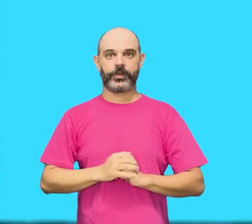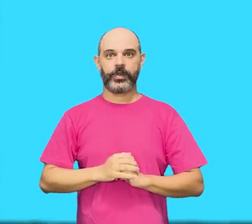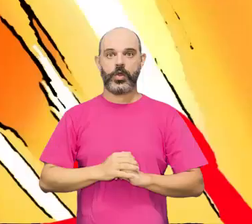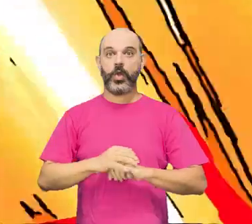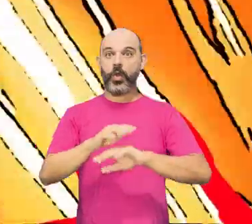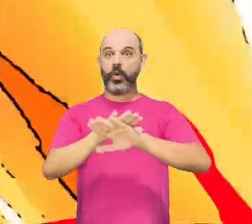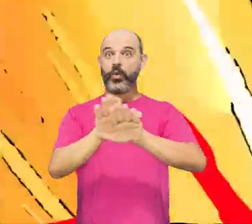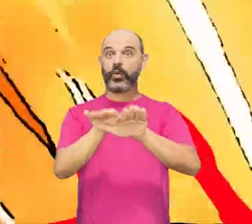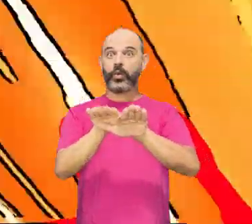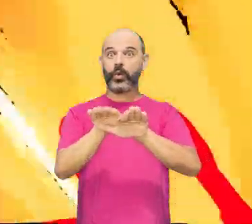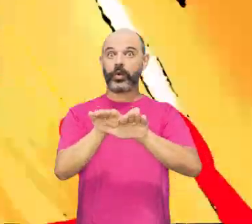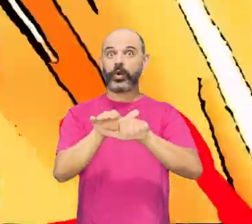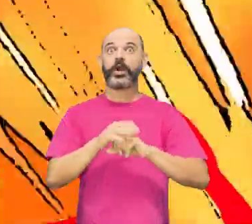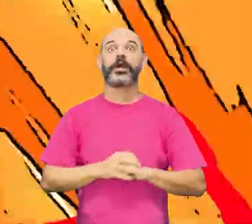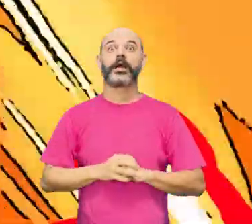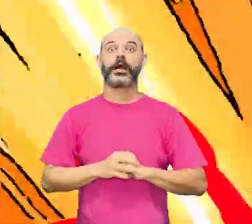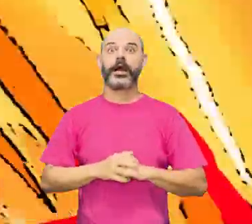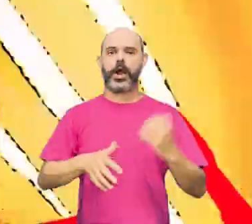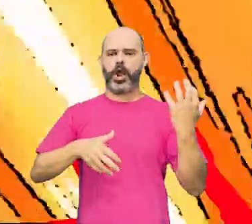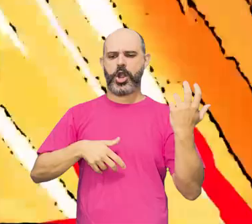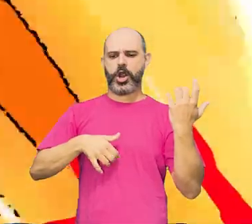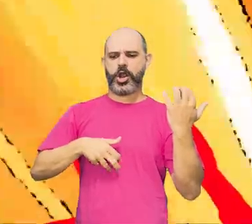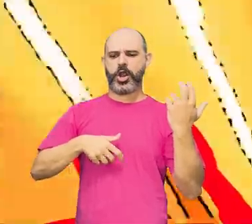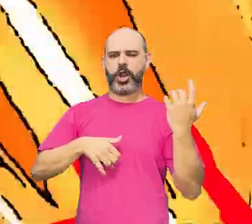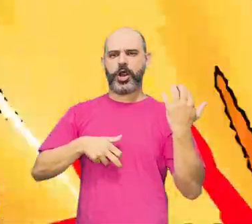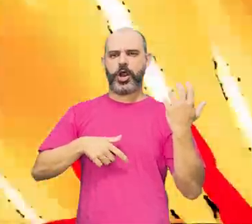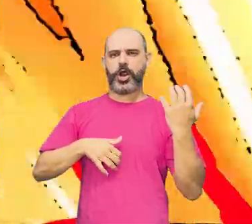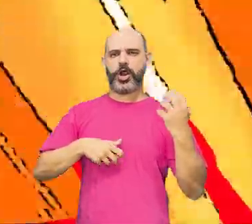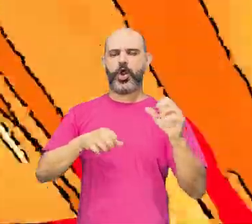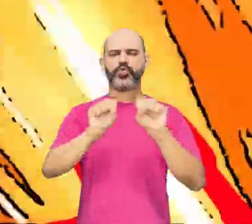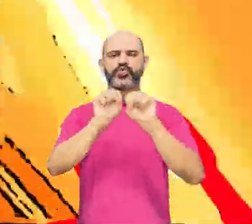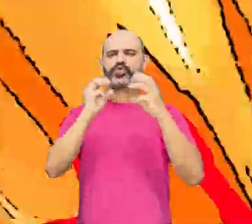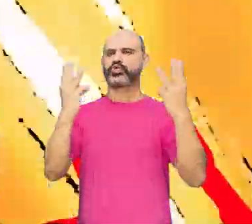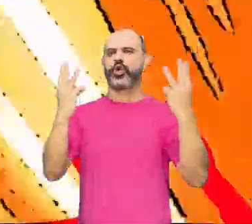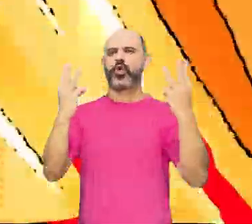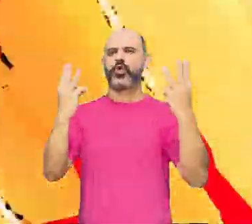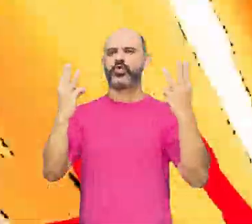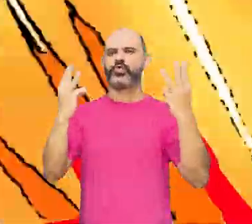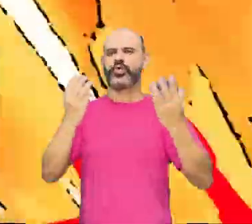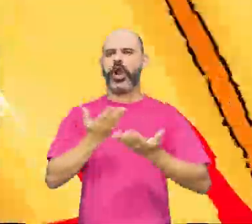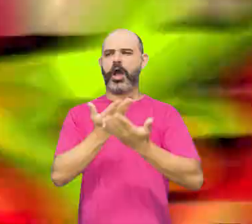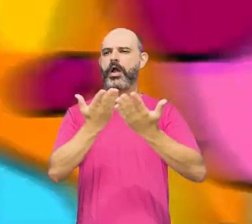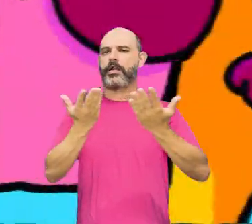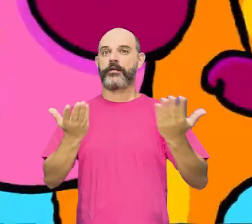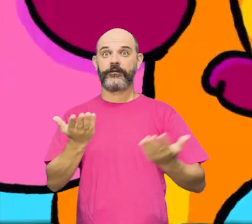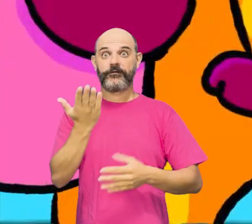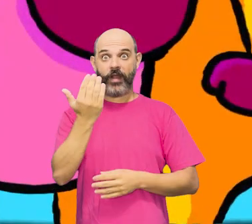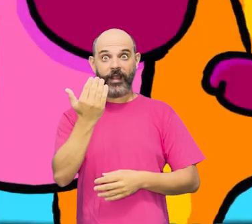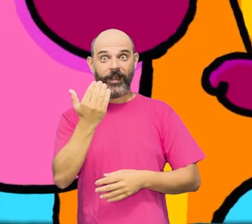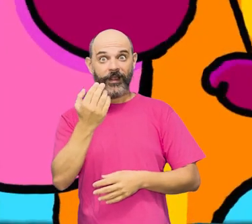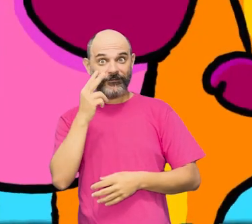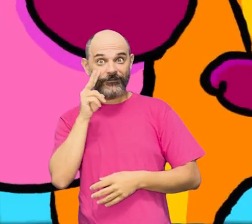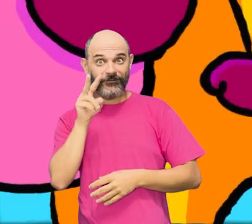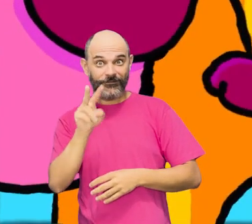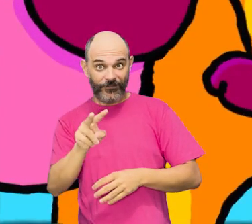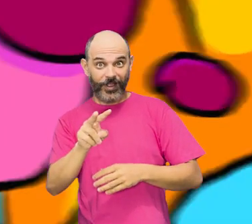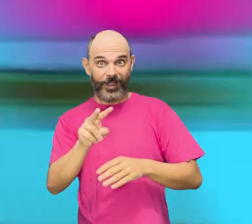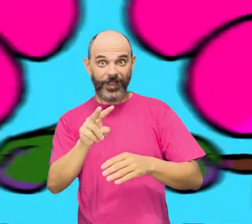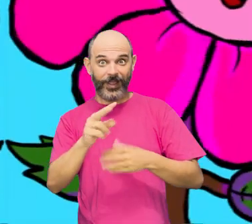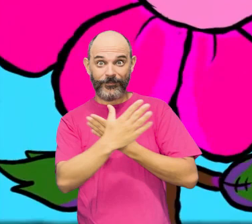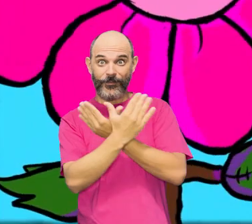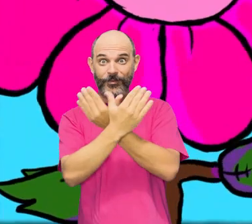O senhor John John trouxe uma guitarra e vai fazer um show ao ar livre. Vem ver, Borboleta